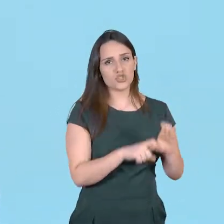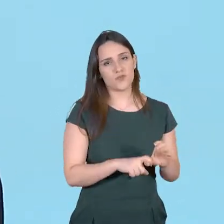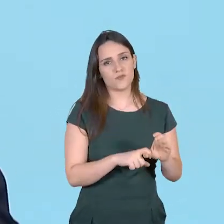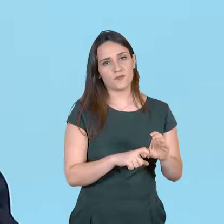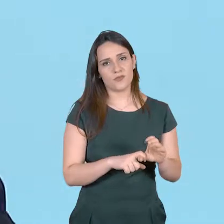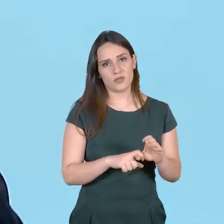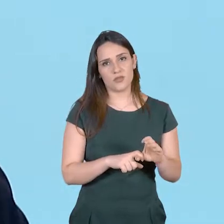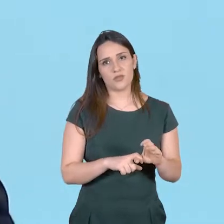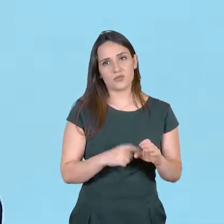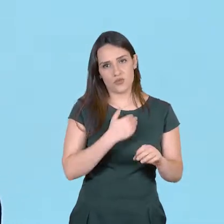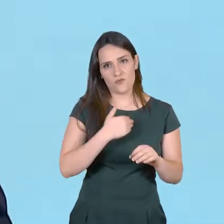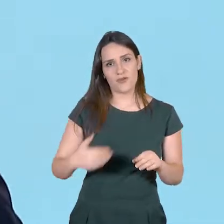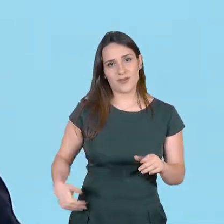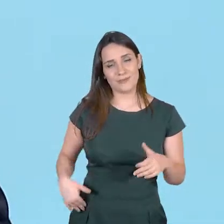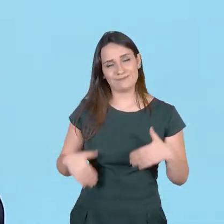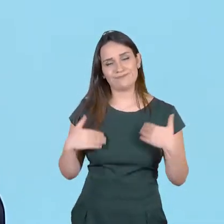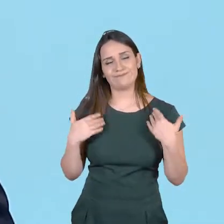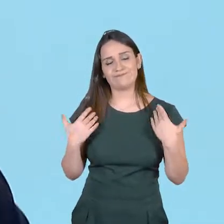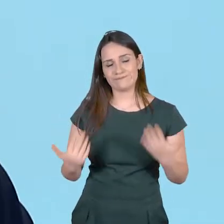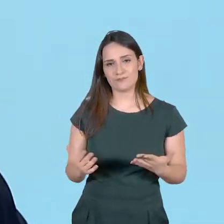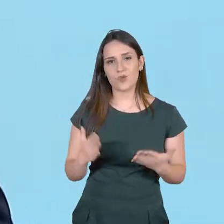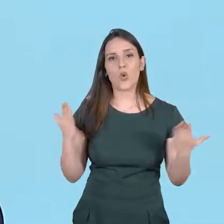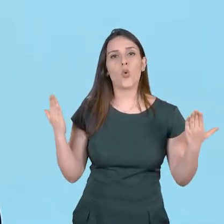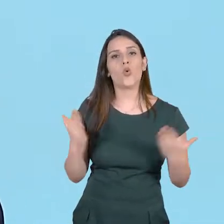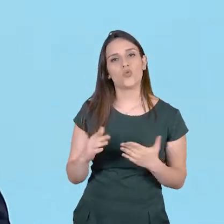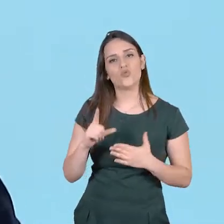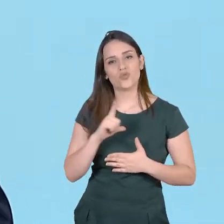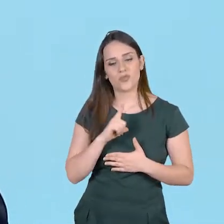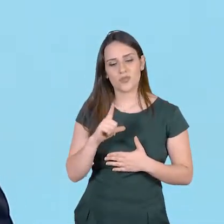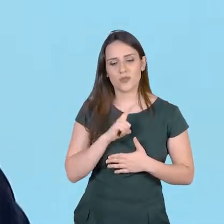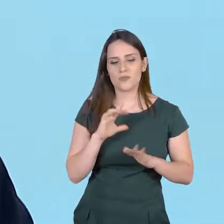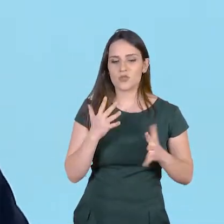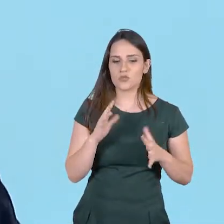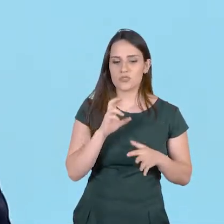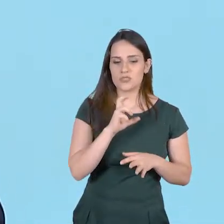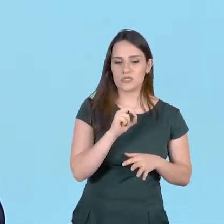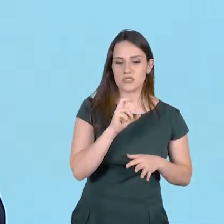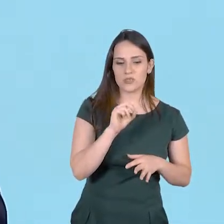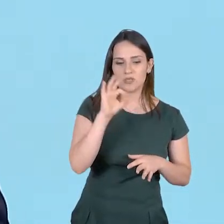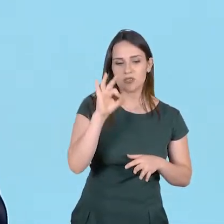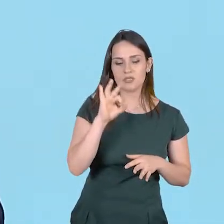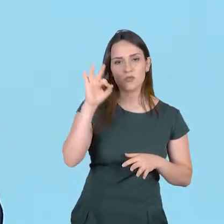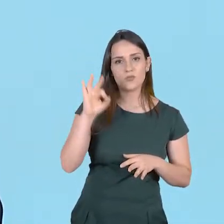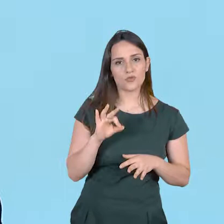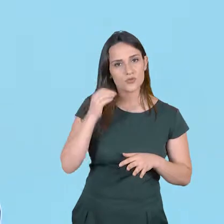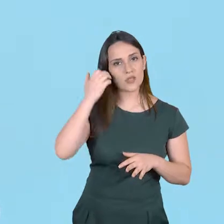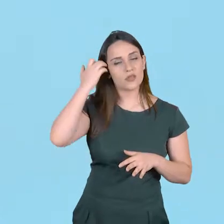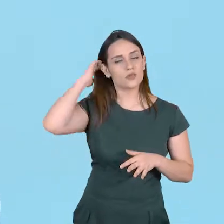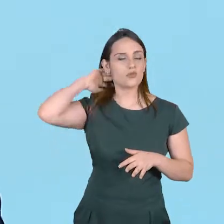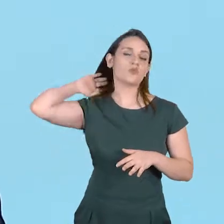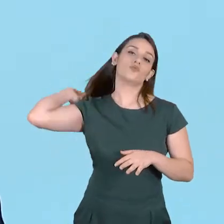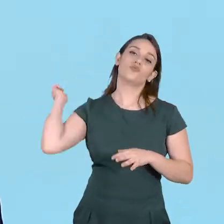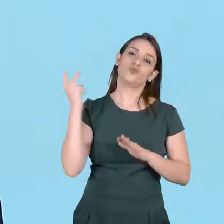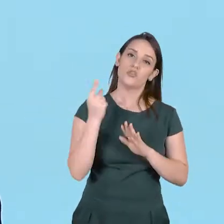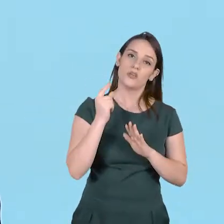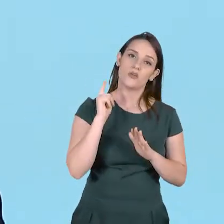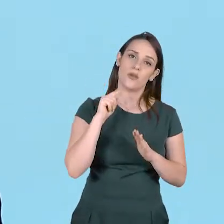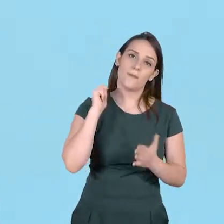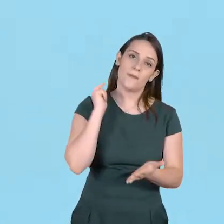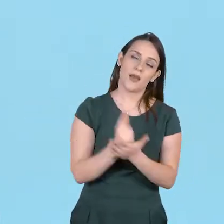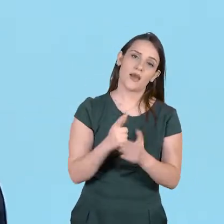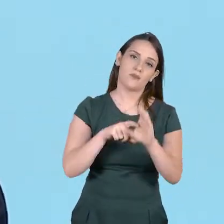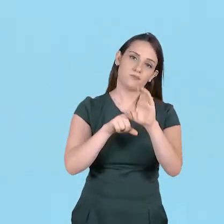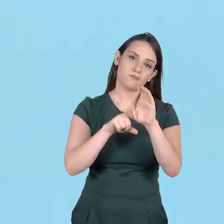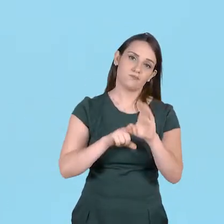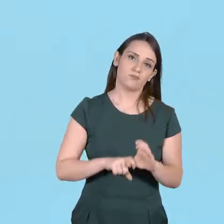verdade. Hoje, mais de 50% do orçamento da União vai para o pagamento dos